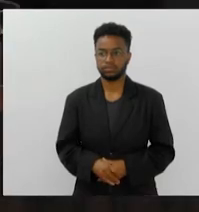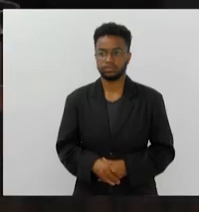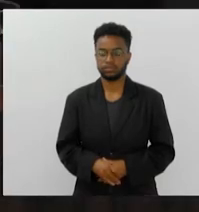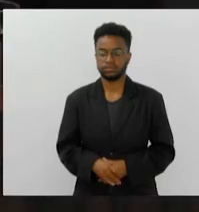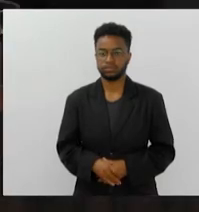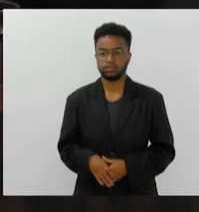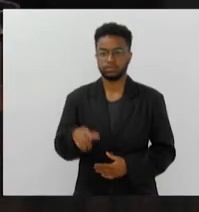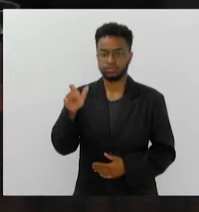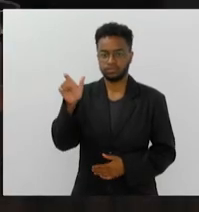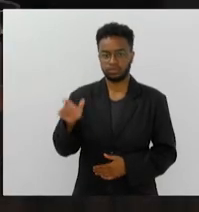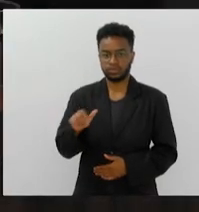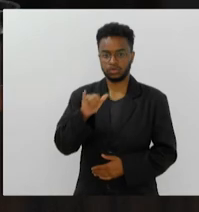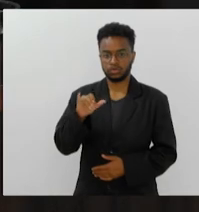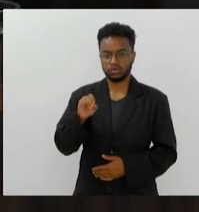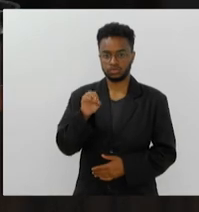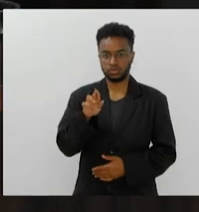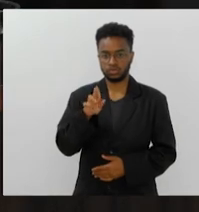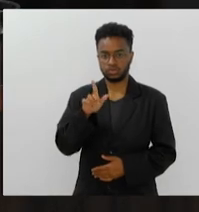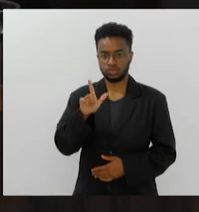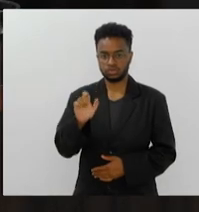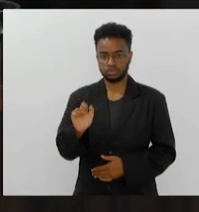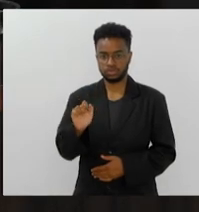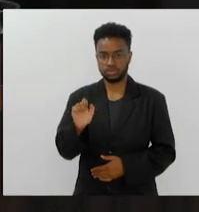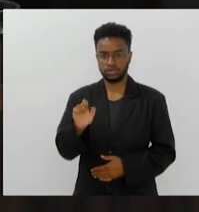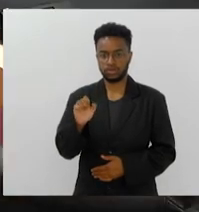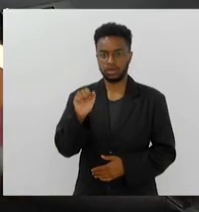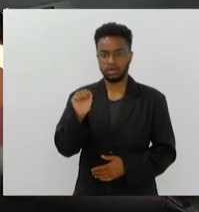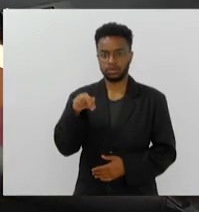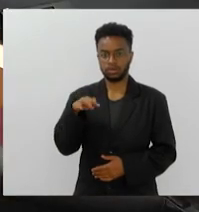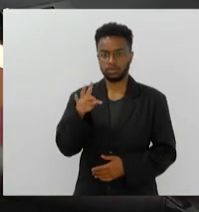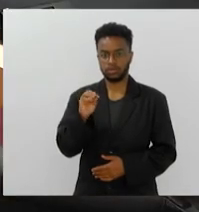Doutor Jorge Antônio Paes Lopes.